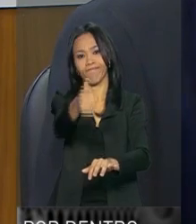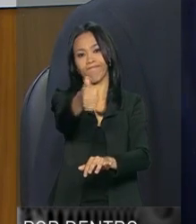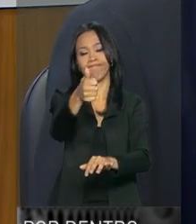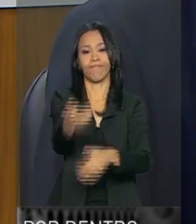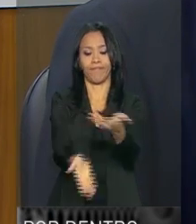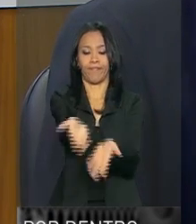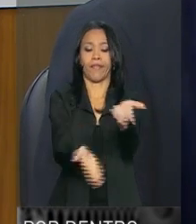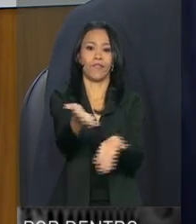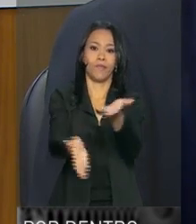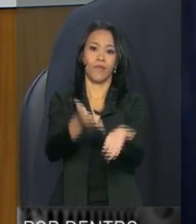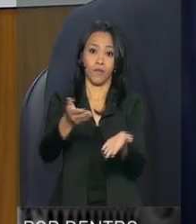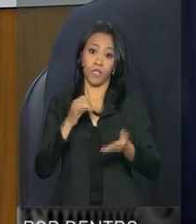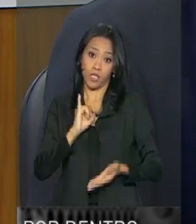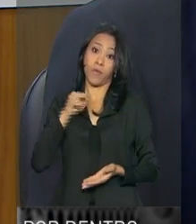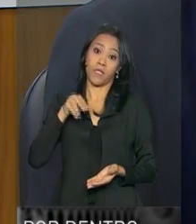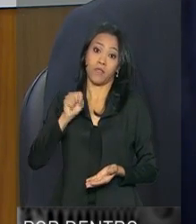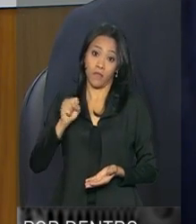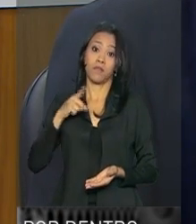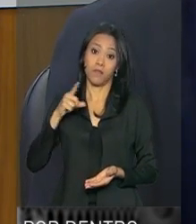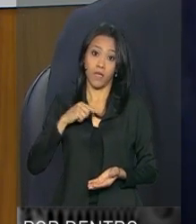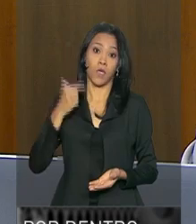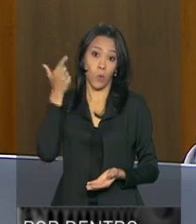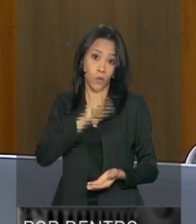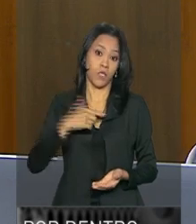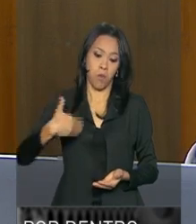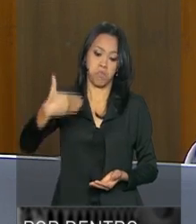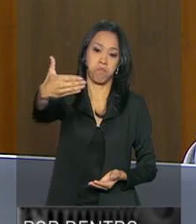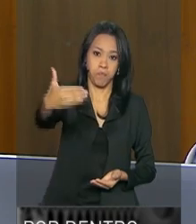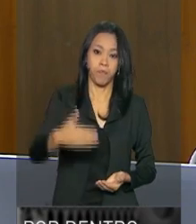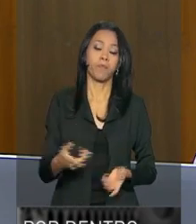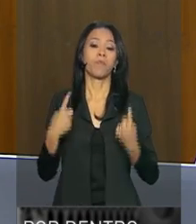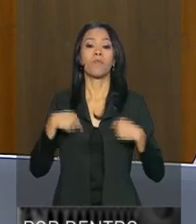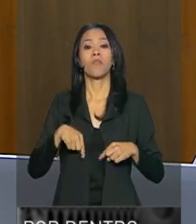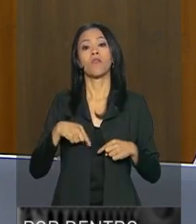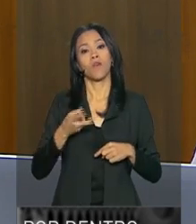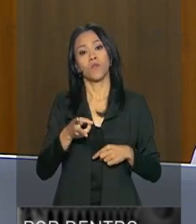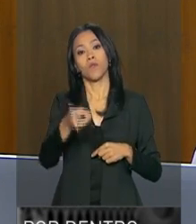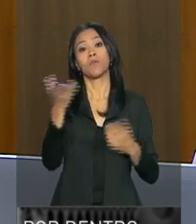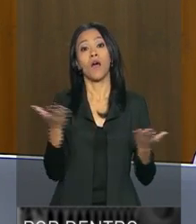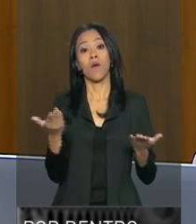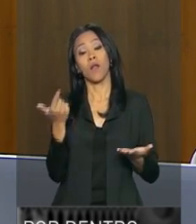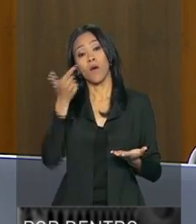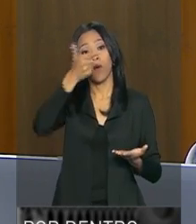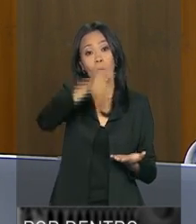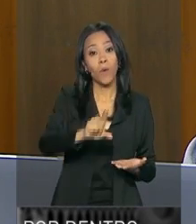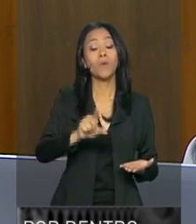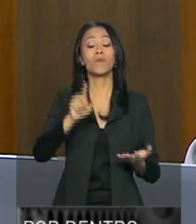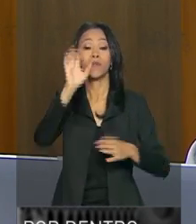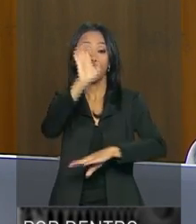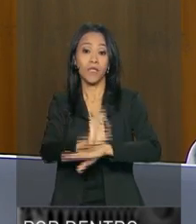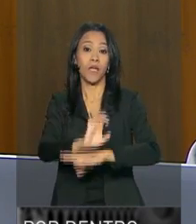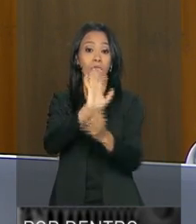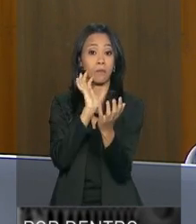atendimento do inss tem avançado muito nisso também e seguimos com as nossas participações agora vamos à pernambuco